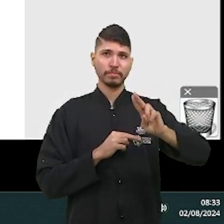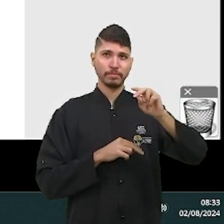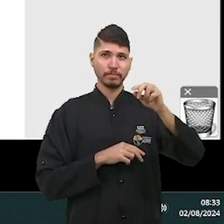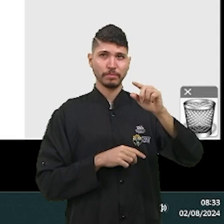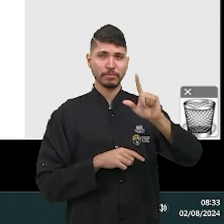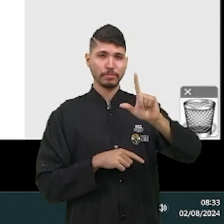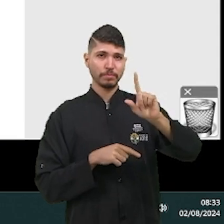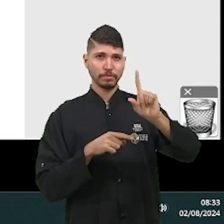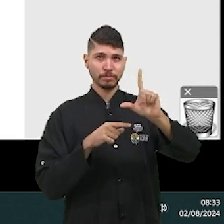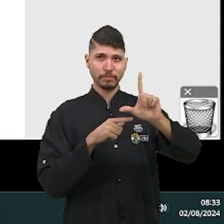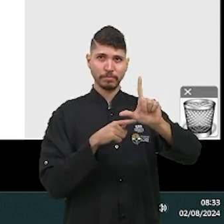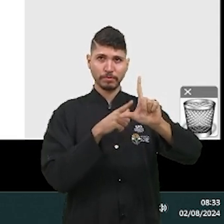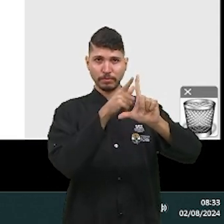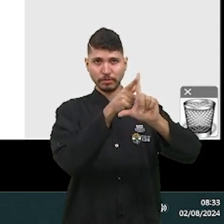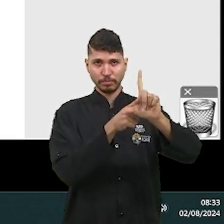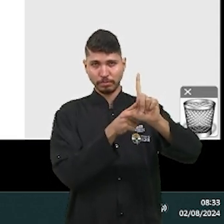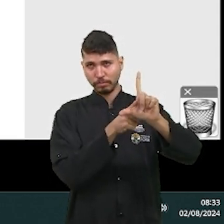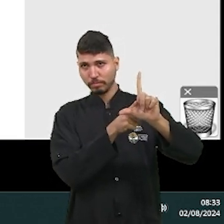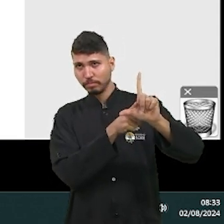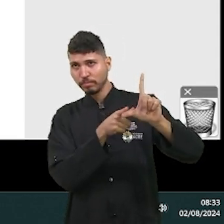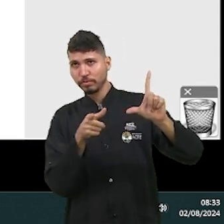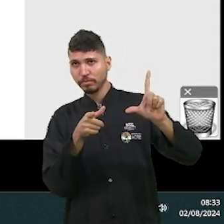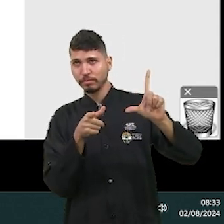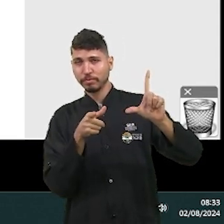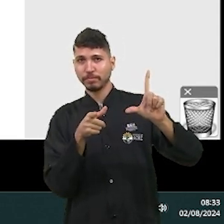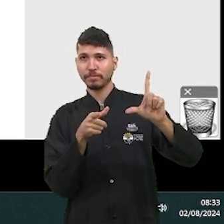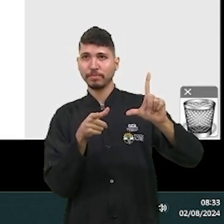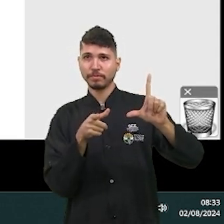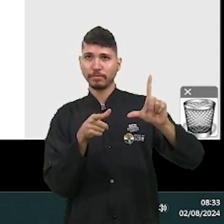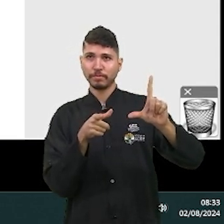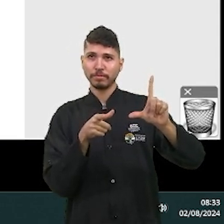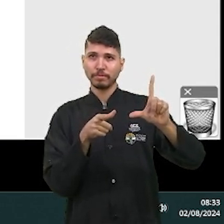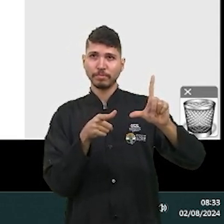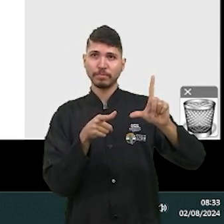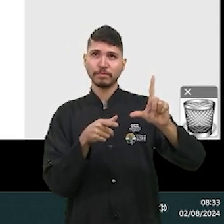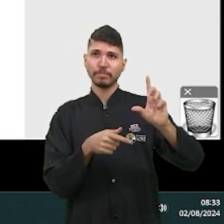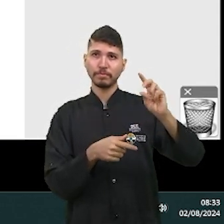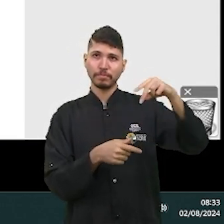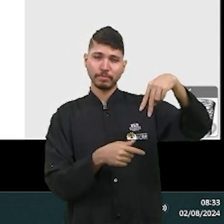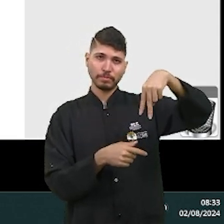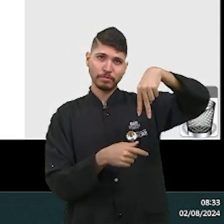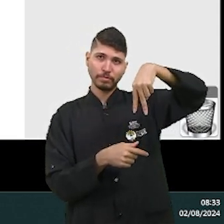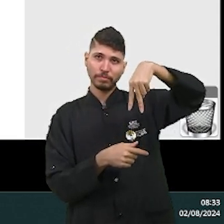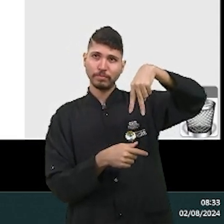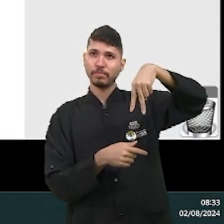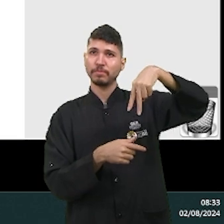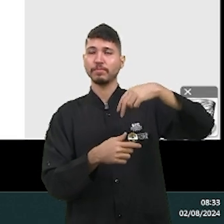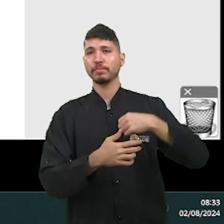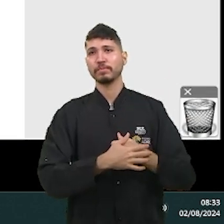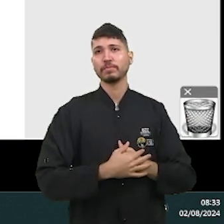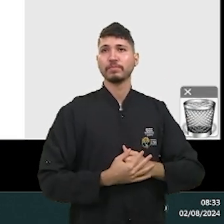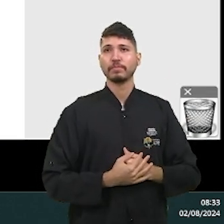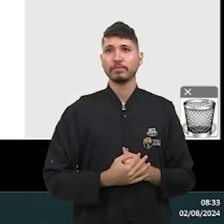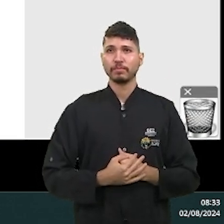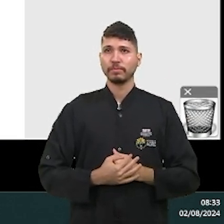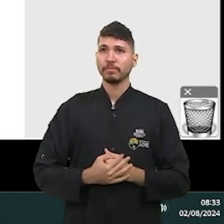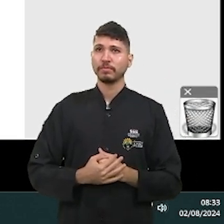alguma você centra o compasso em a e constrói uma